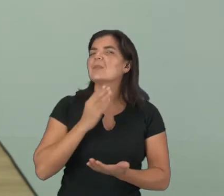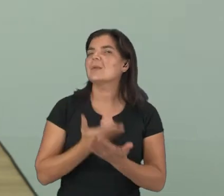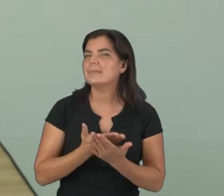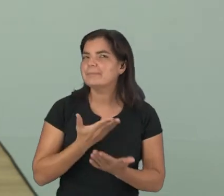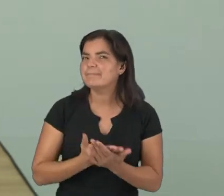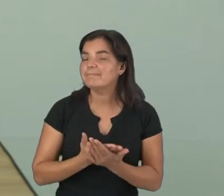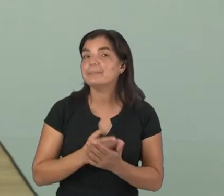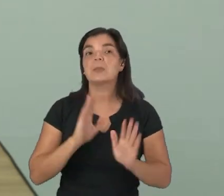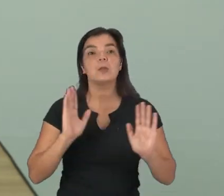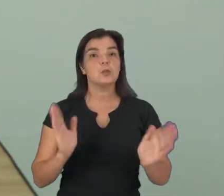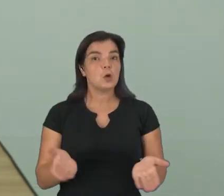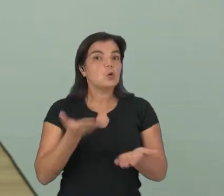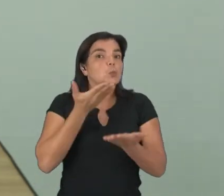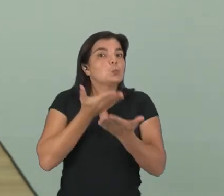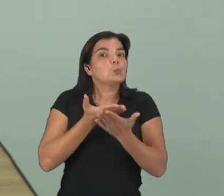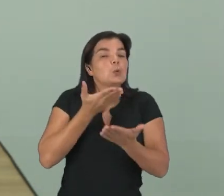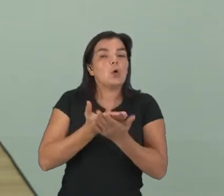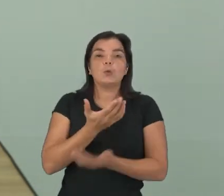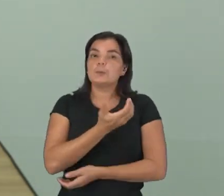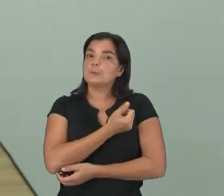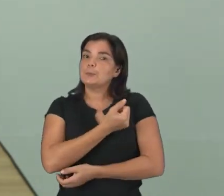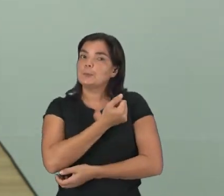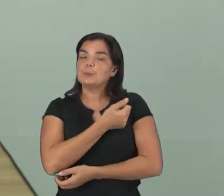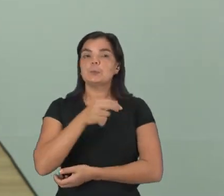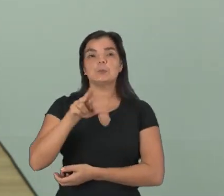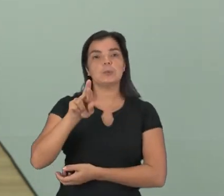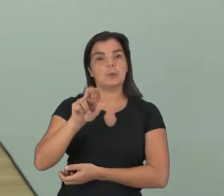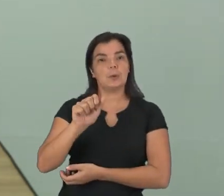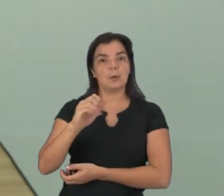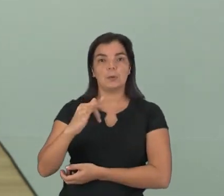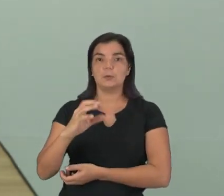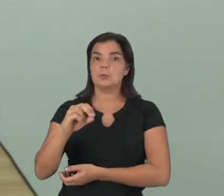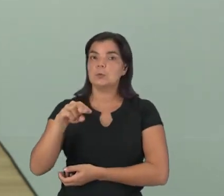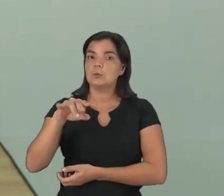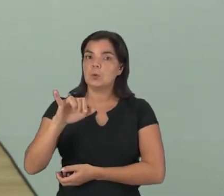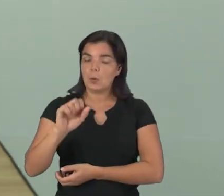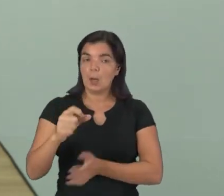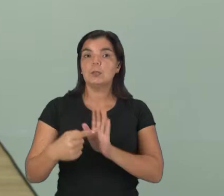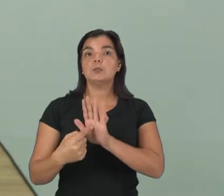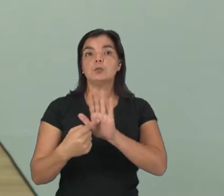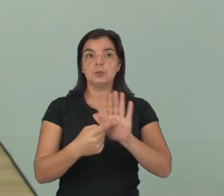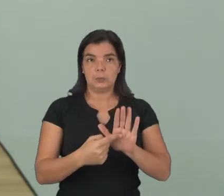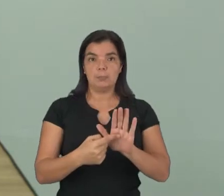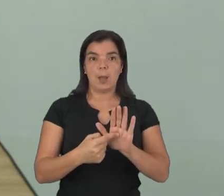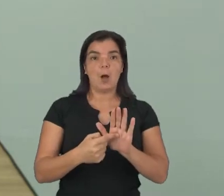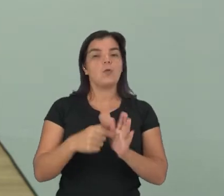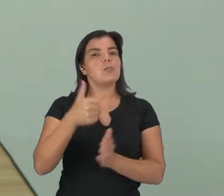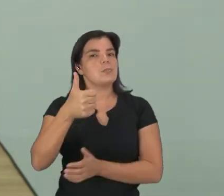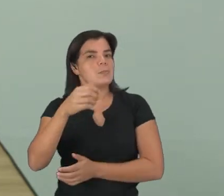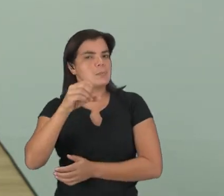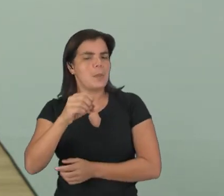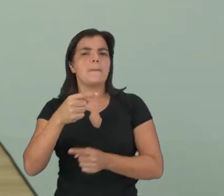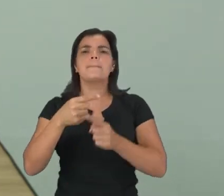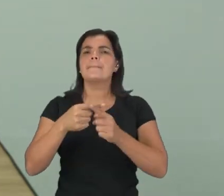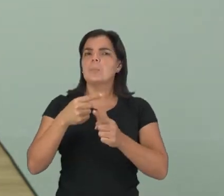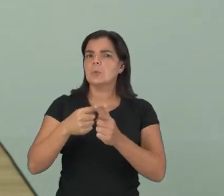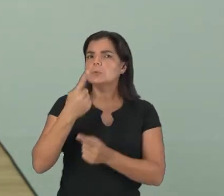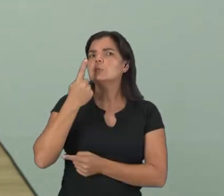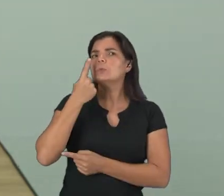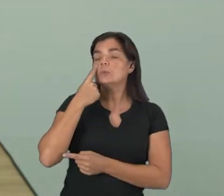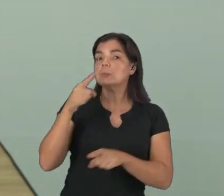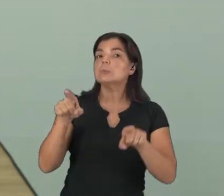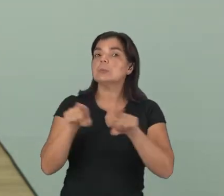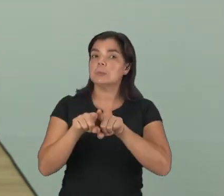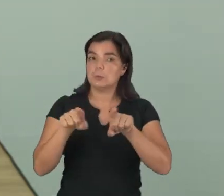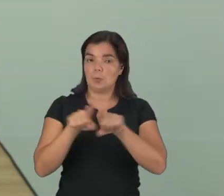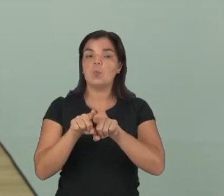estudando? Nós estamos estudando os números racionais expressos na sua forma decimal, porque nós vimos, que ele